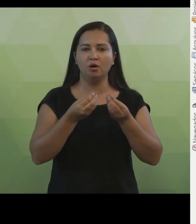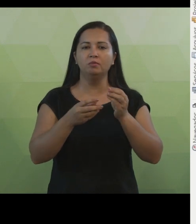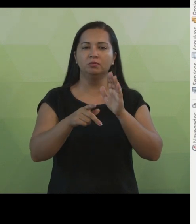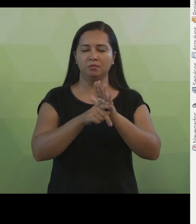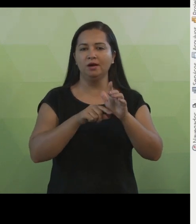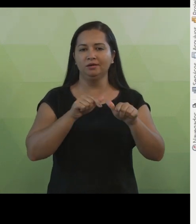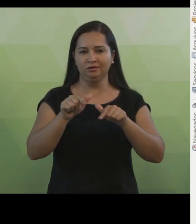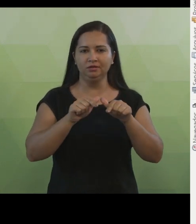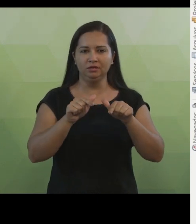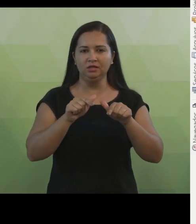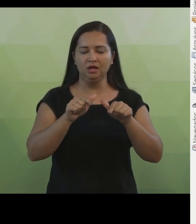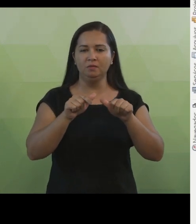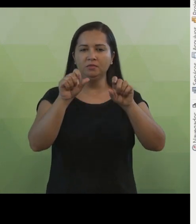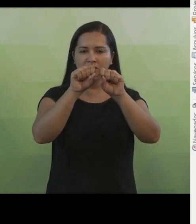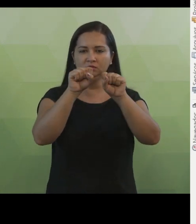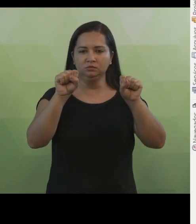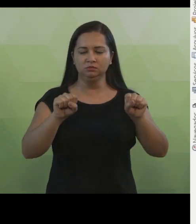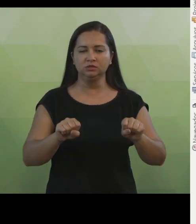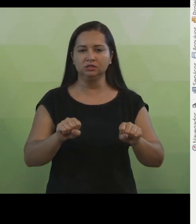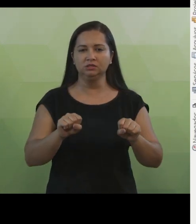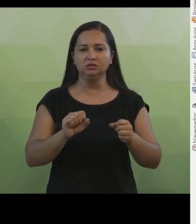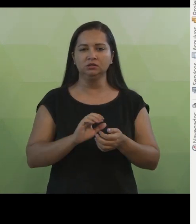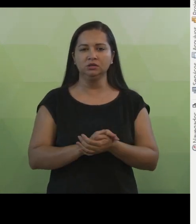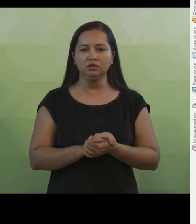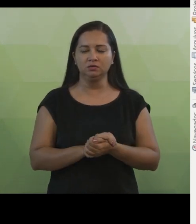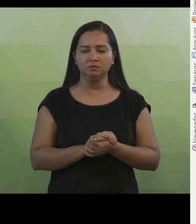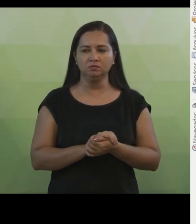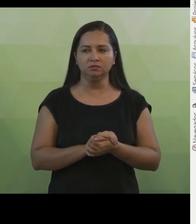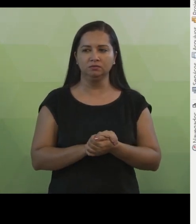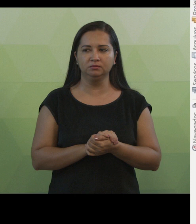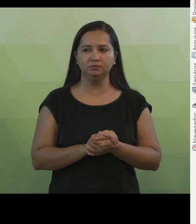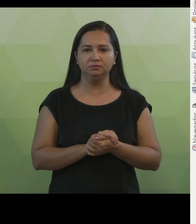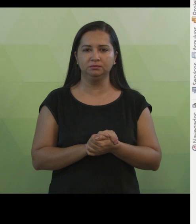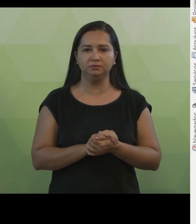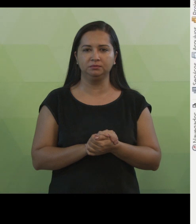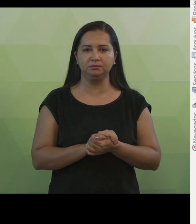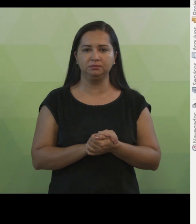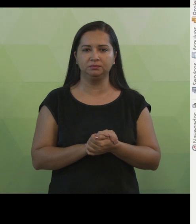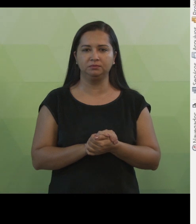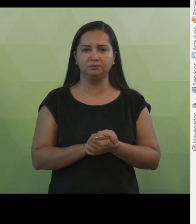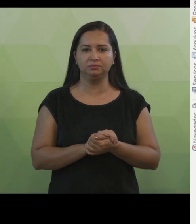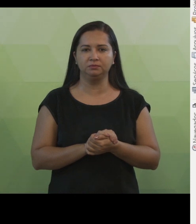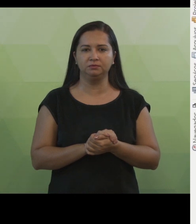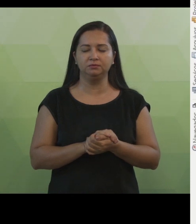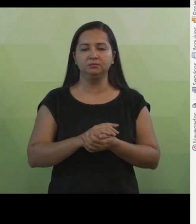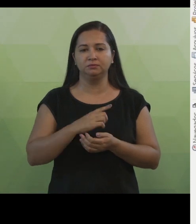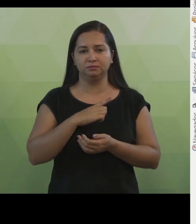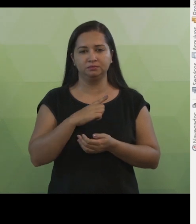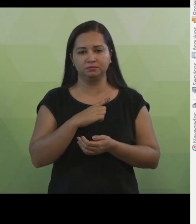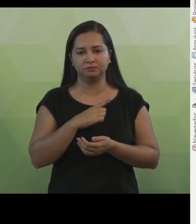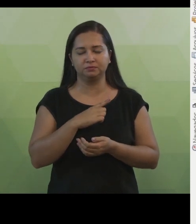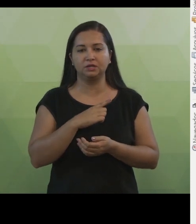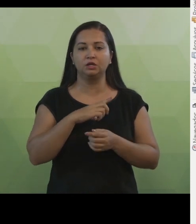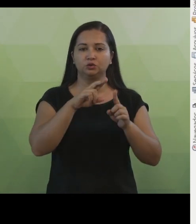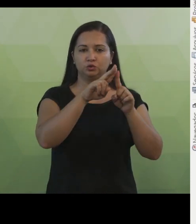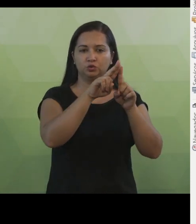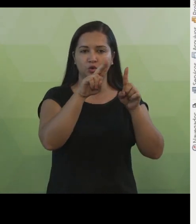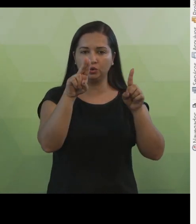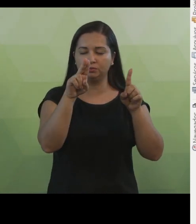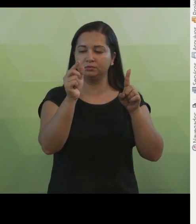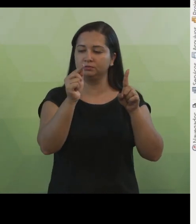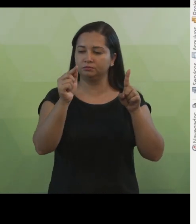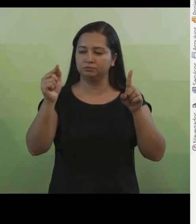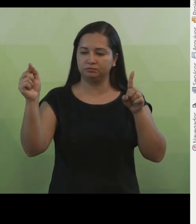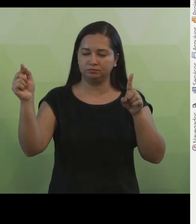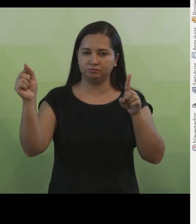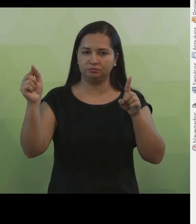Aqui repare que sempre que a gente começa a digitar algum código, a própria ferramenta dela já complementa dado o conhecimento